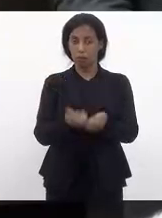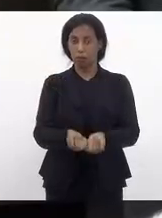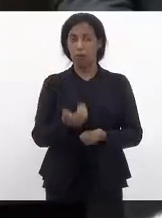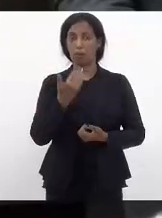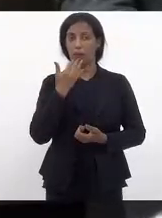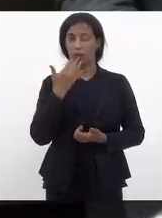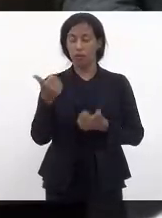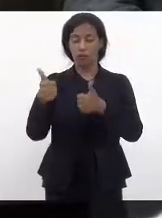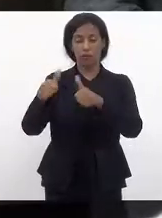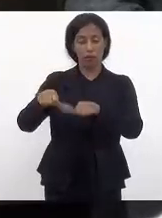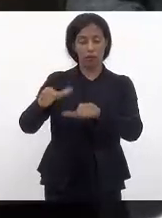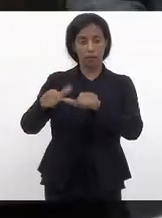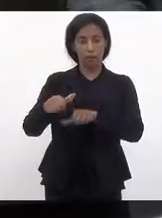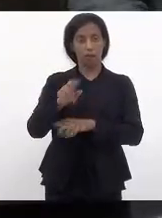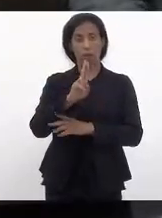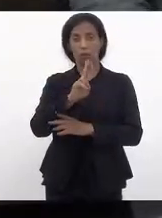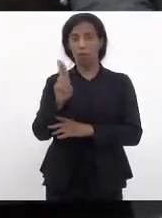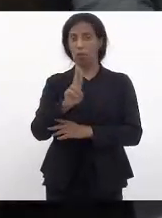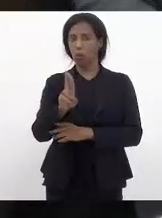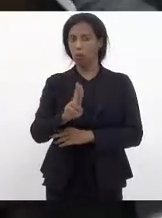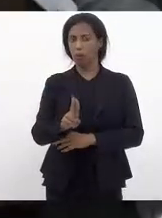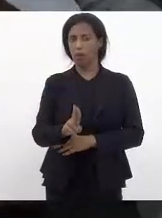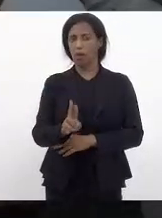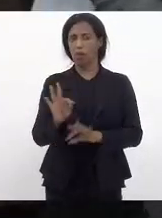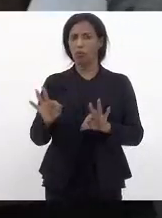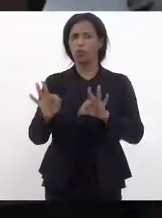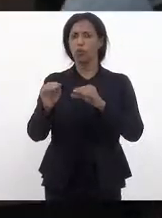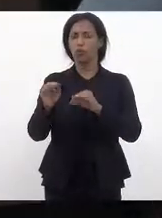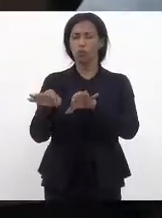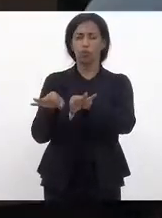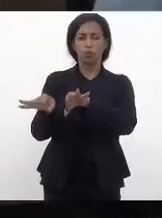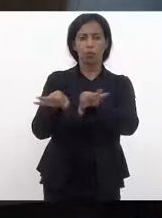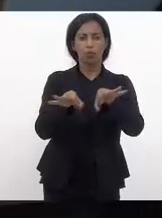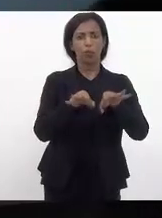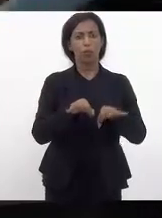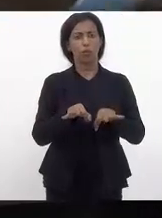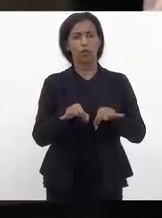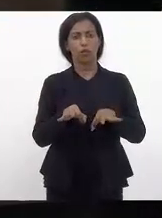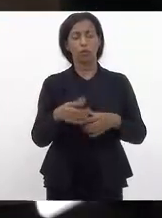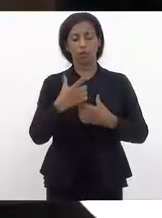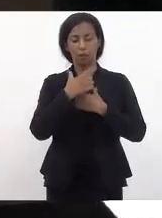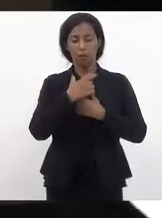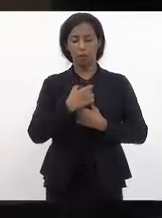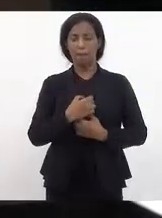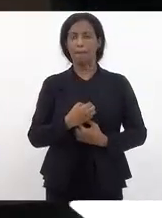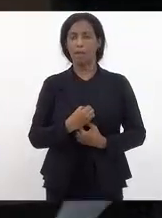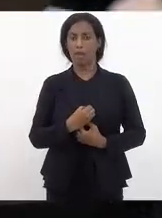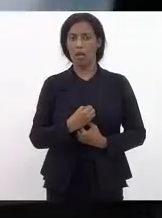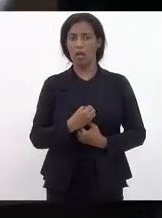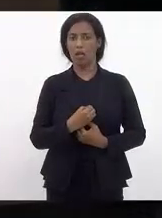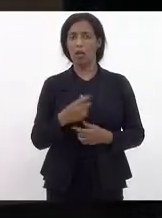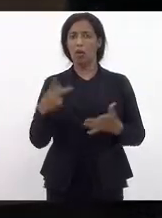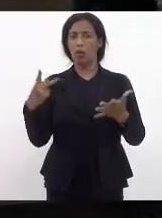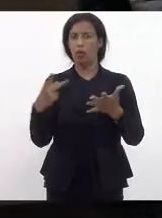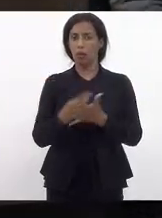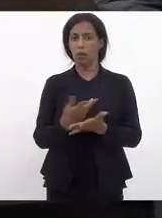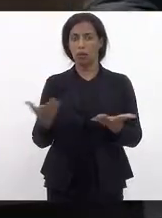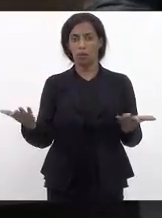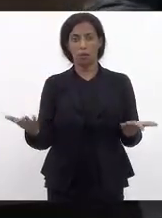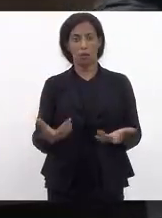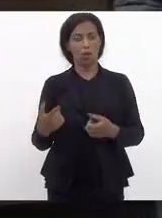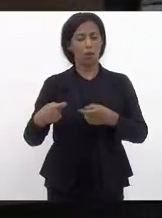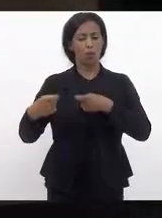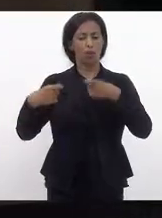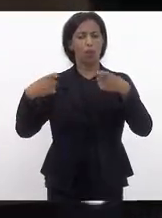pedir verificação nominal de todo e qualquer projeto inclusive medalhas o que houve aqui dentro hoje